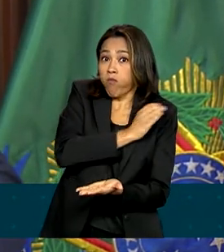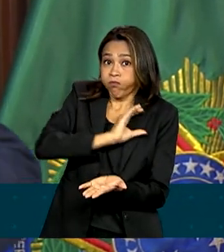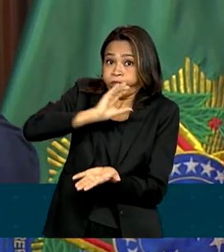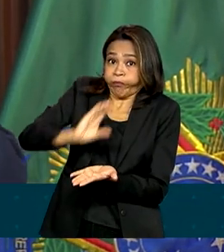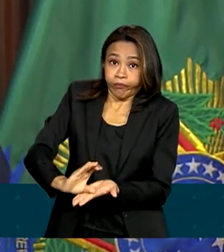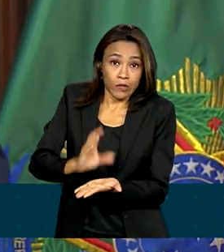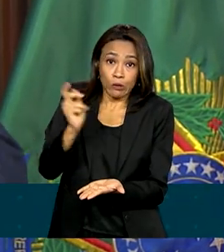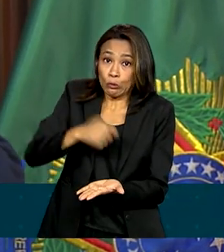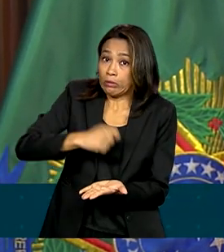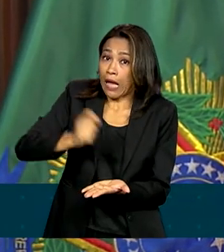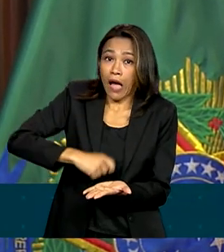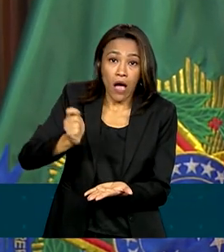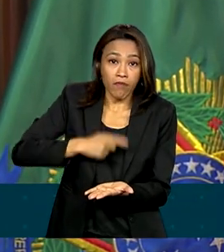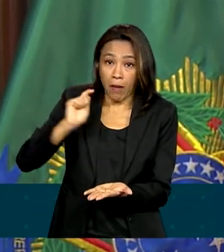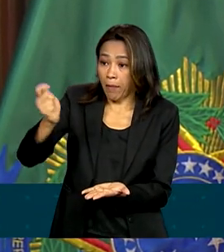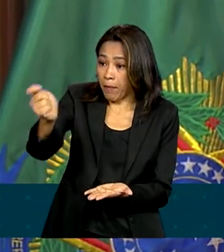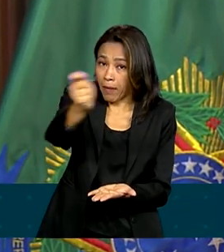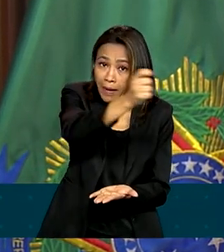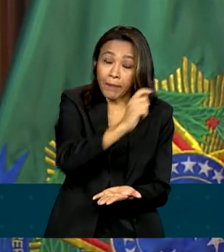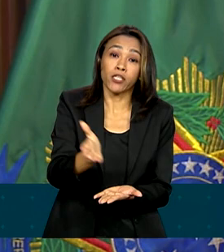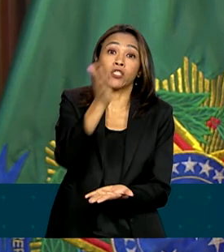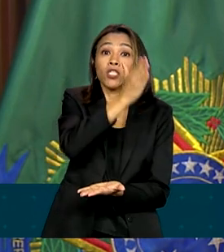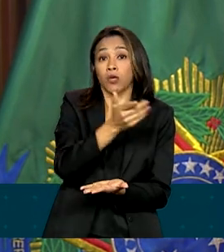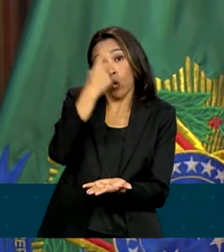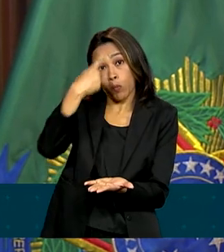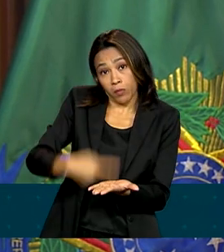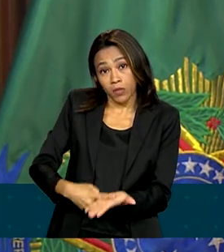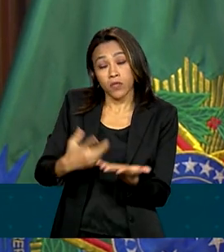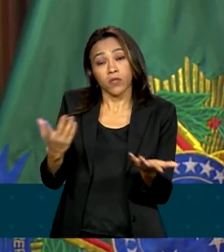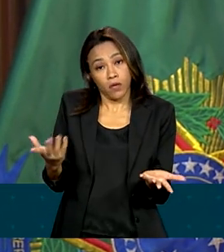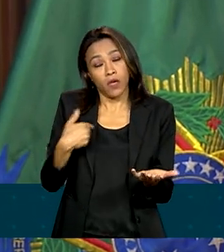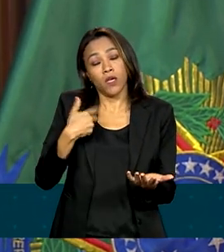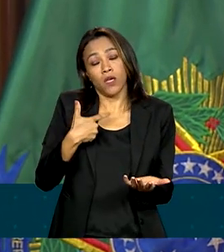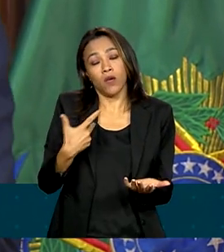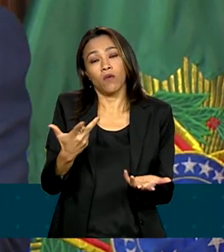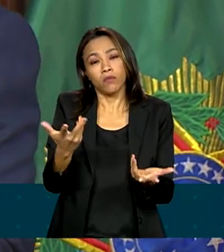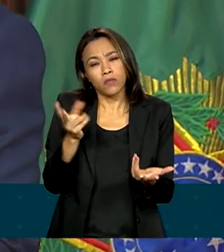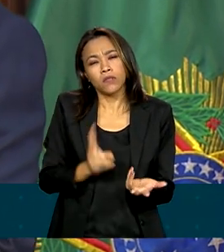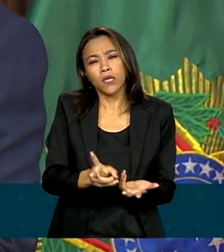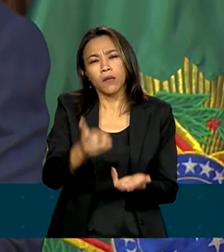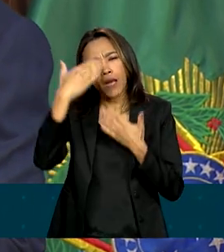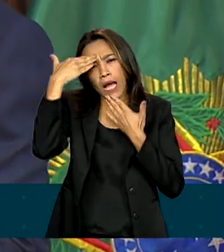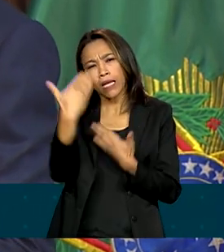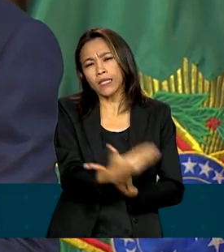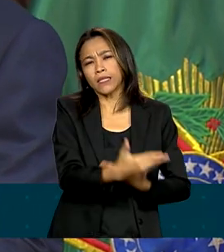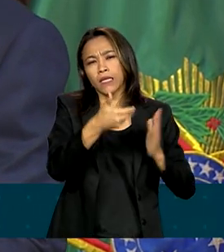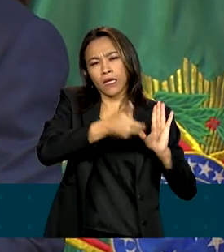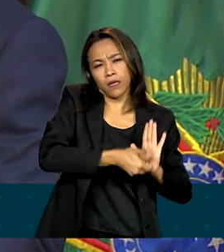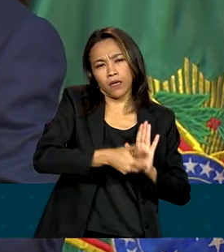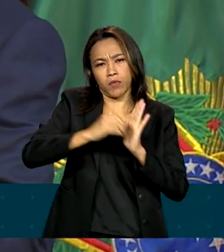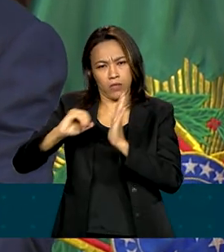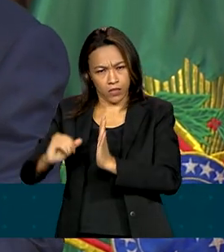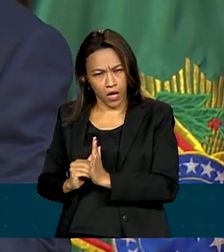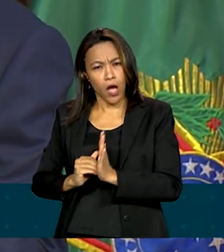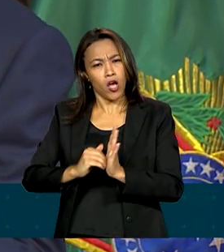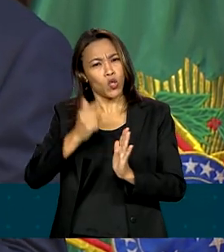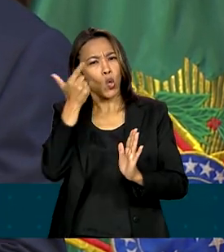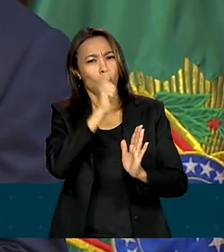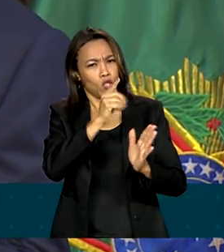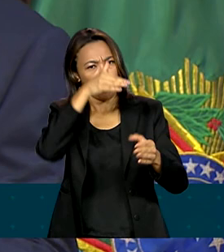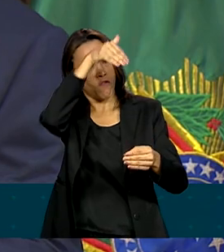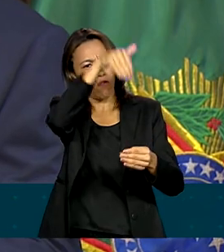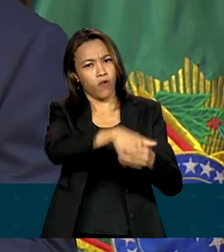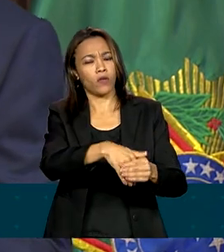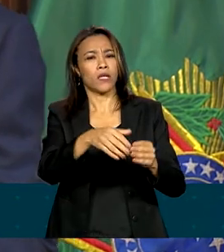as coisas que já tinham compromisso de pagar. E eu sempre faço questão de agradecer ao Senado e à Câmara por ter votado a